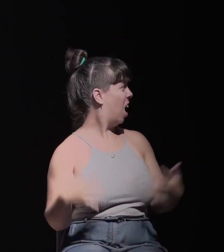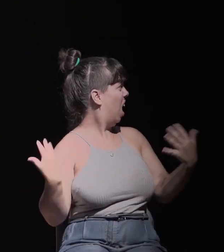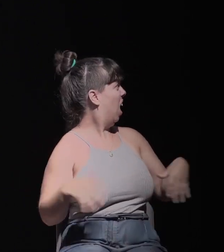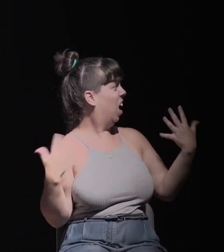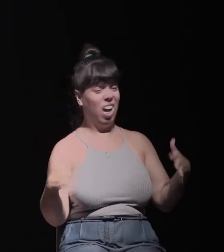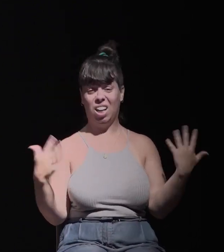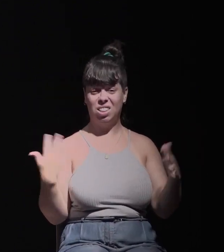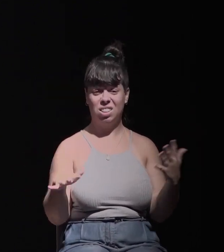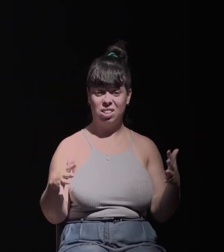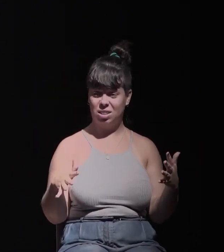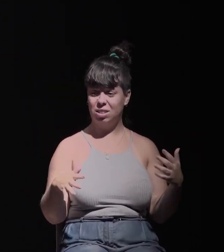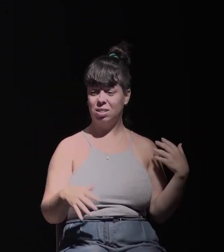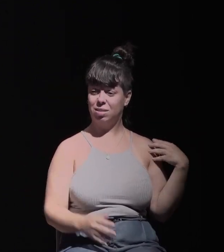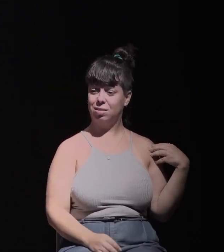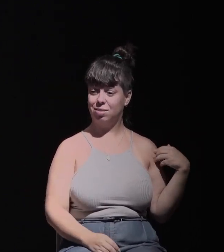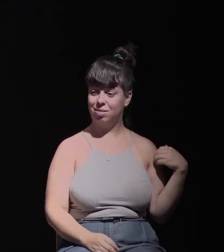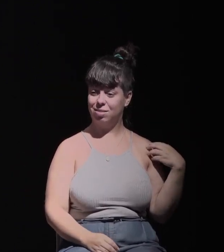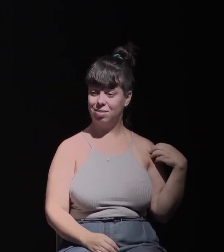Não.